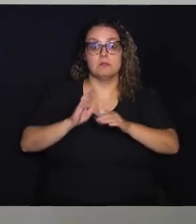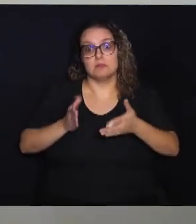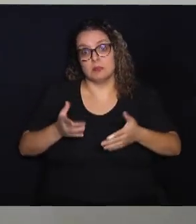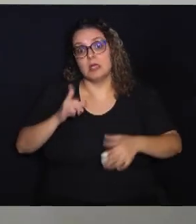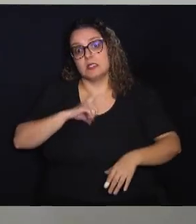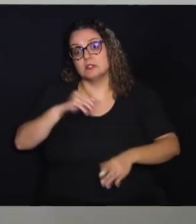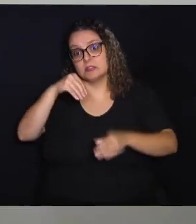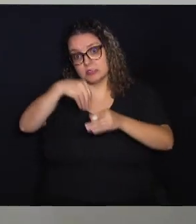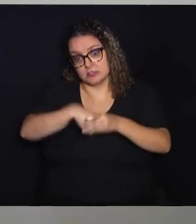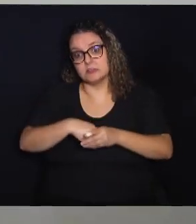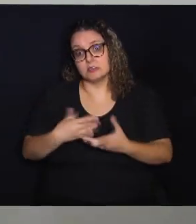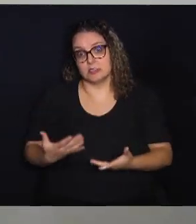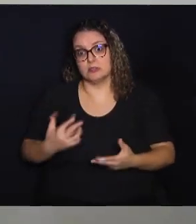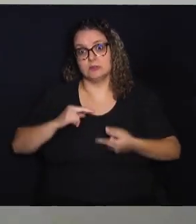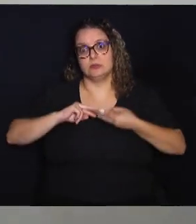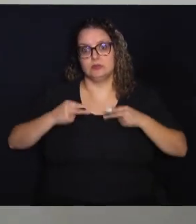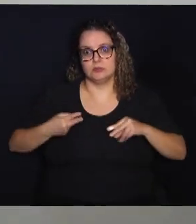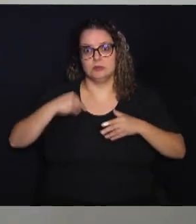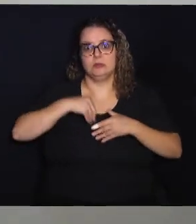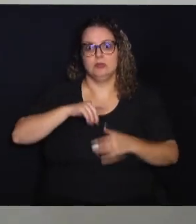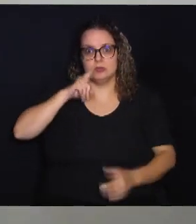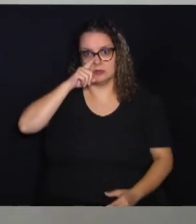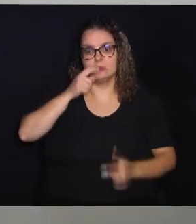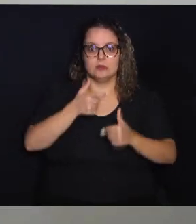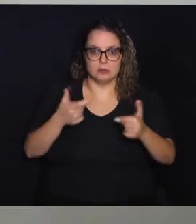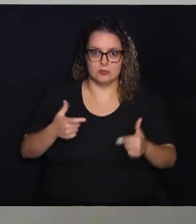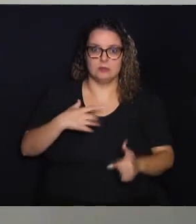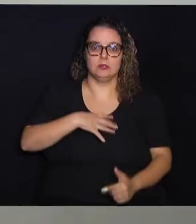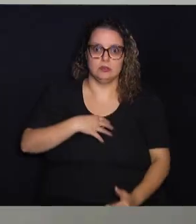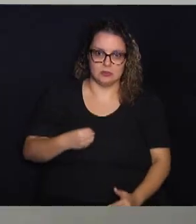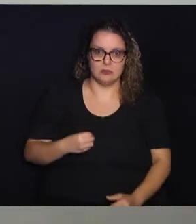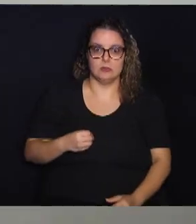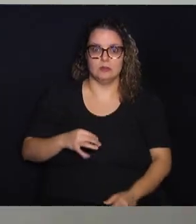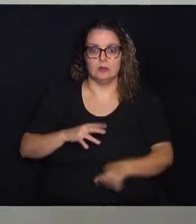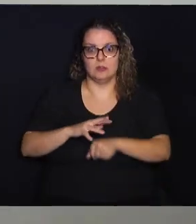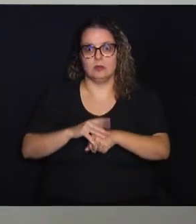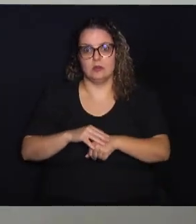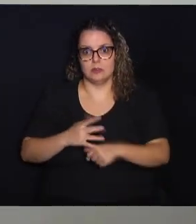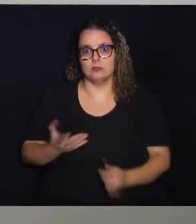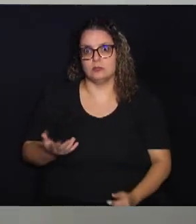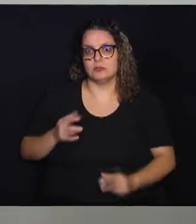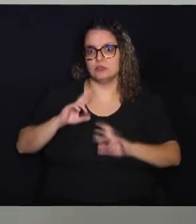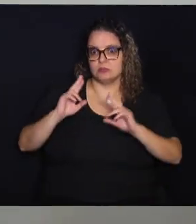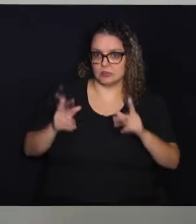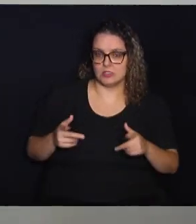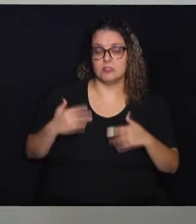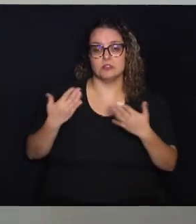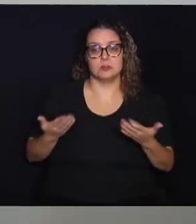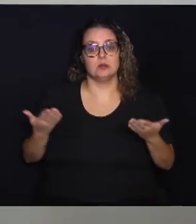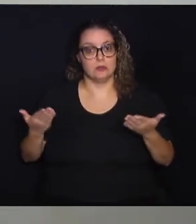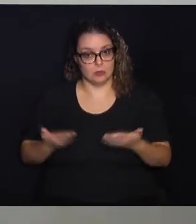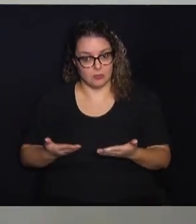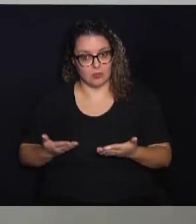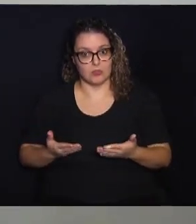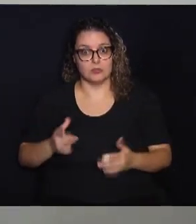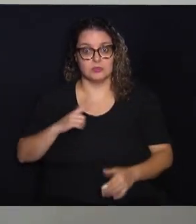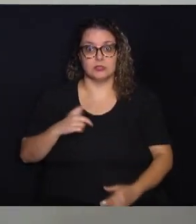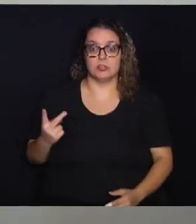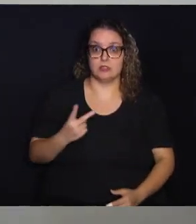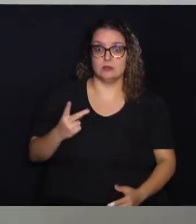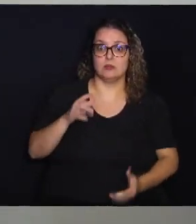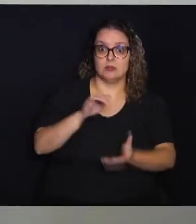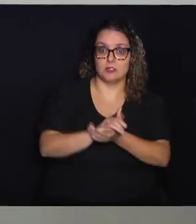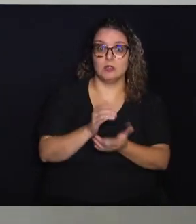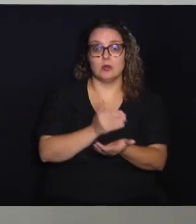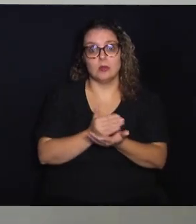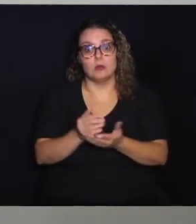ainda assim esse casal está sob o risco aumentado de ter um filho com uma doença recessiva. Então, hoje, tem casais que já estão